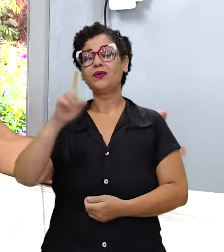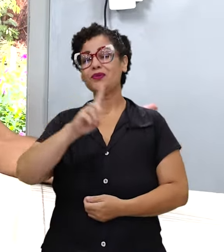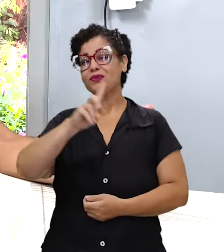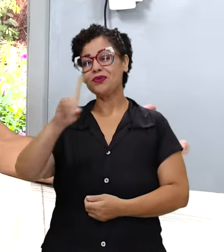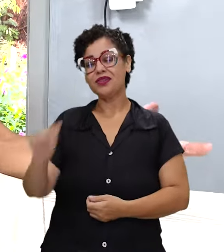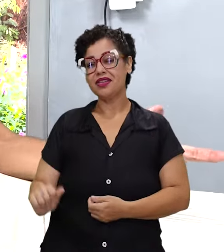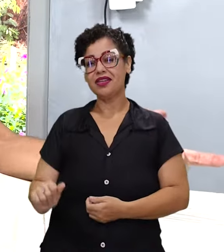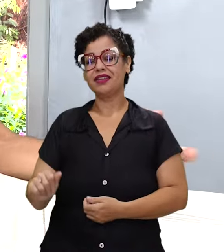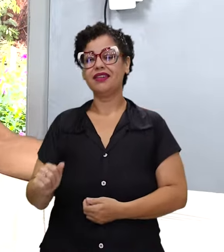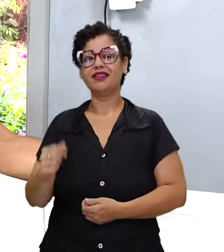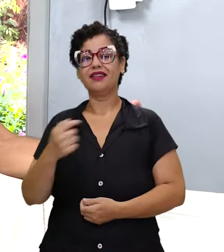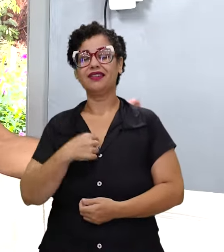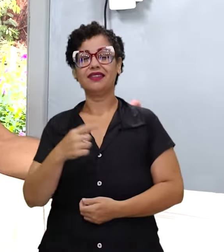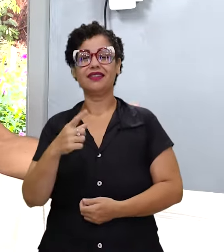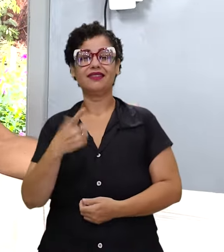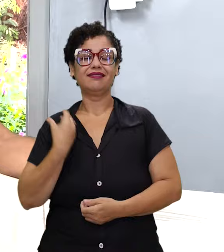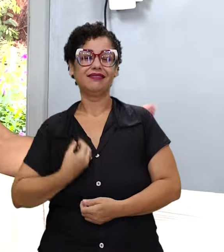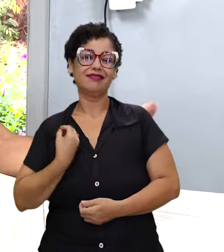eu estou